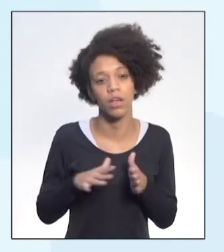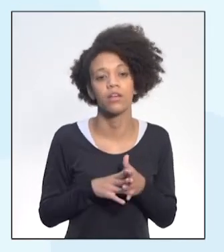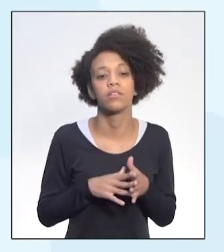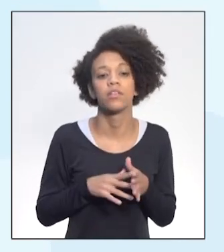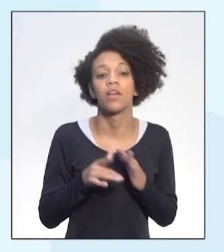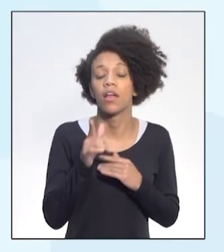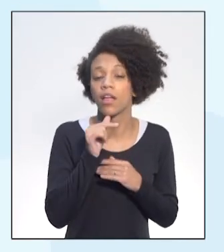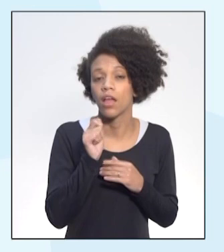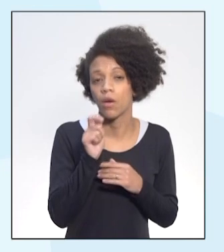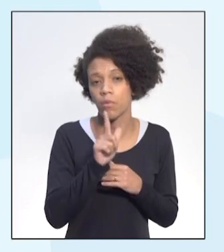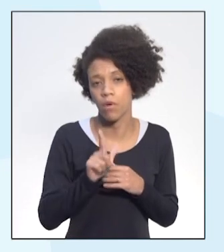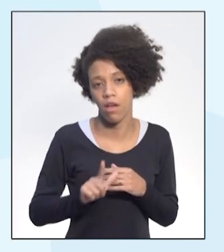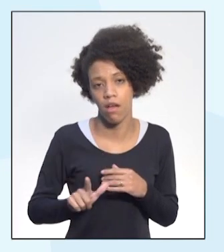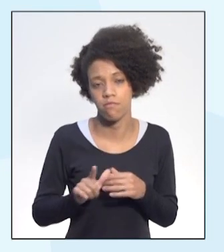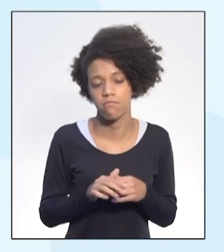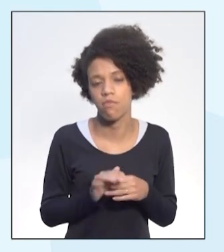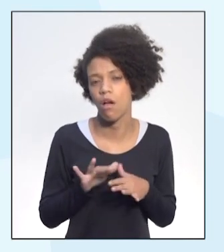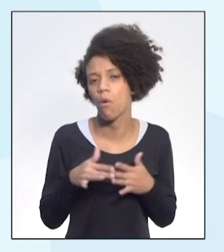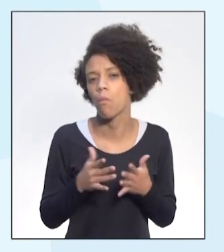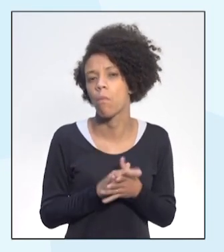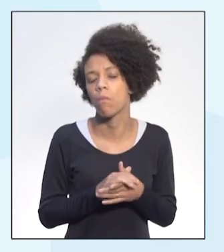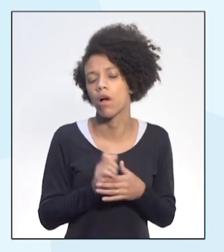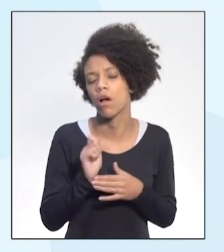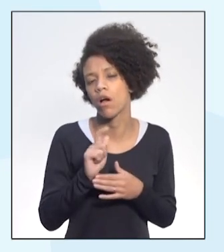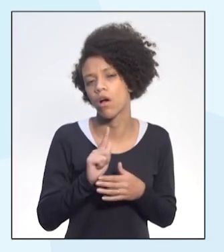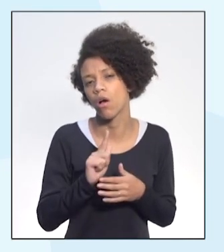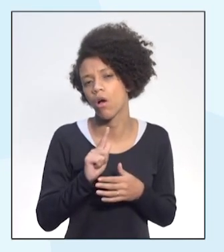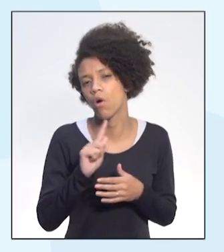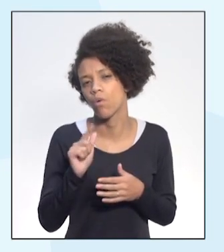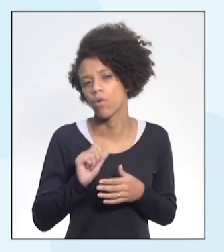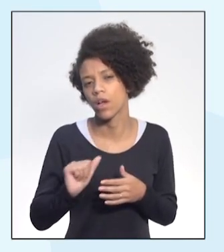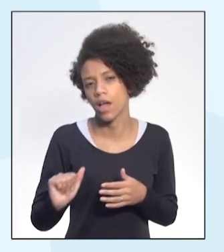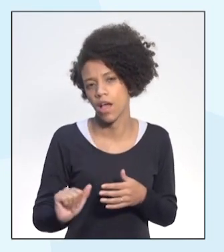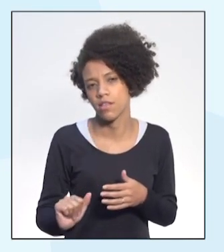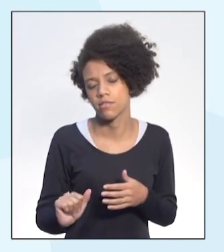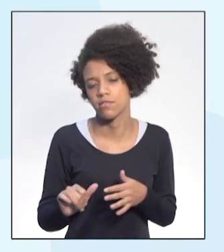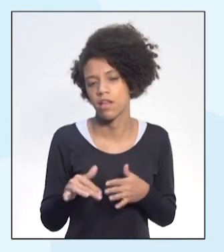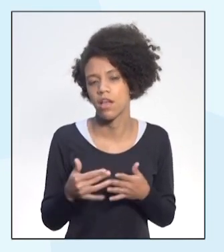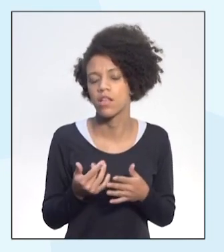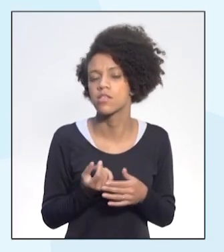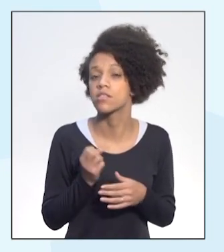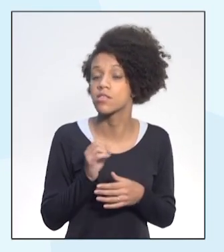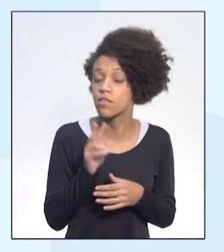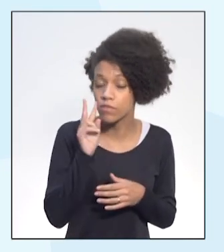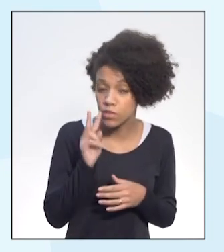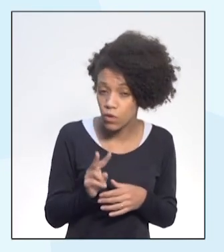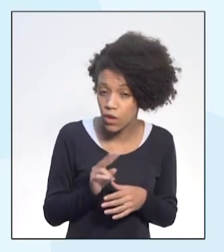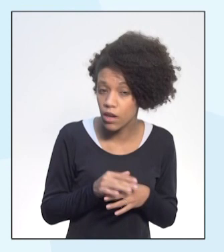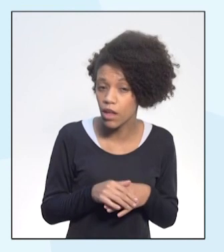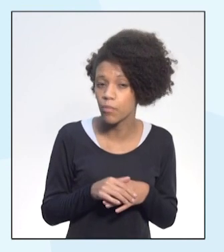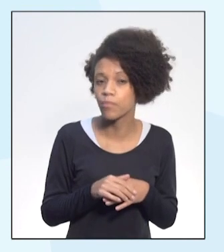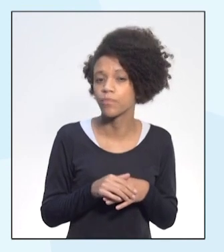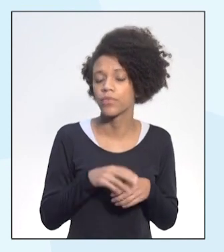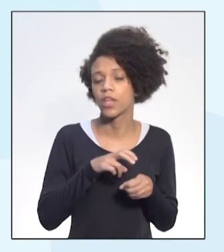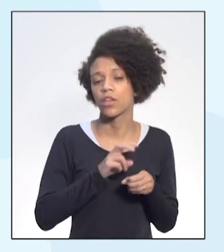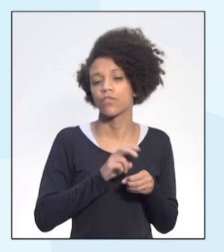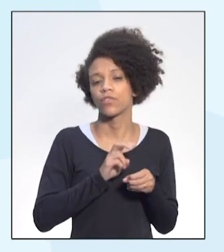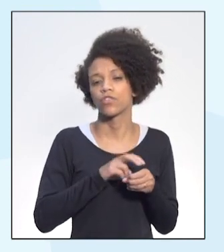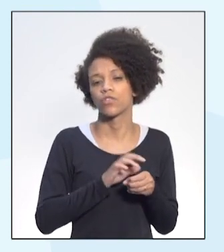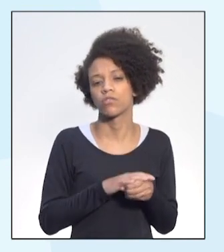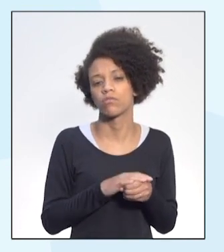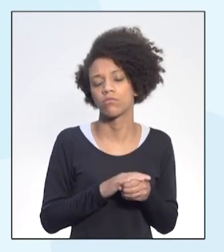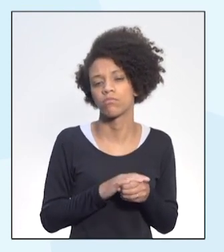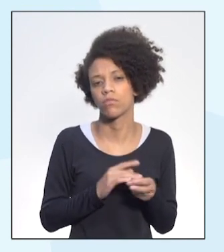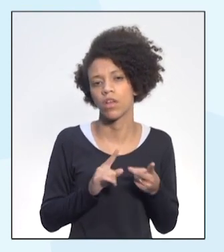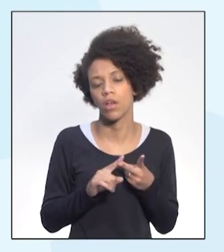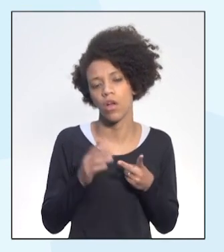gás. Quais delas são ácidas? Se vocês olharem, como nós já falamos anteriormente, o refrigerante, o leite de